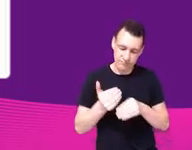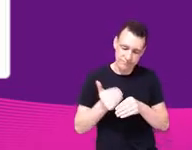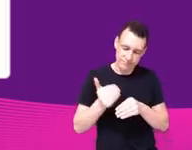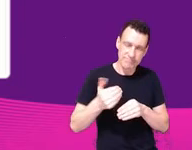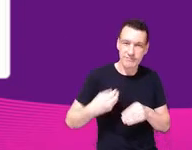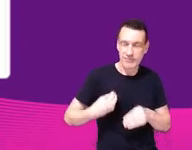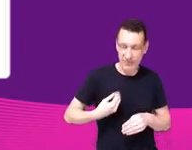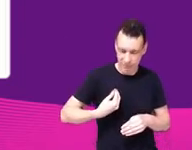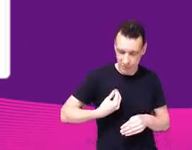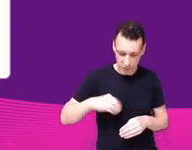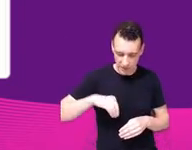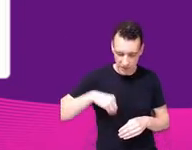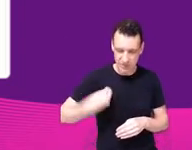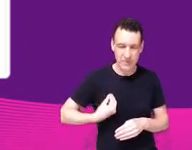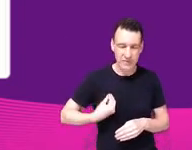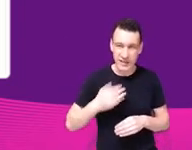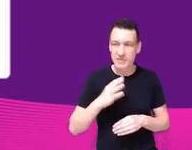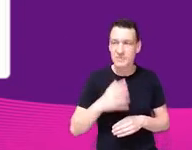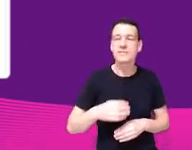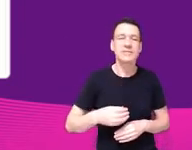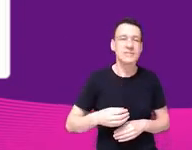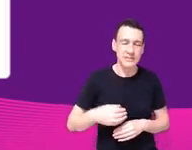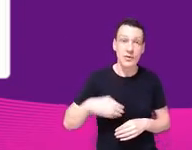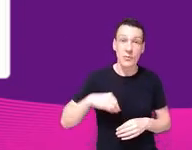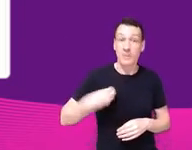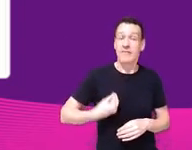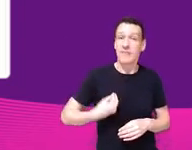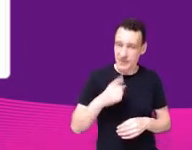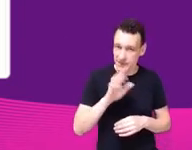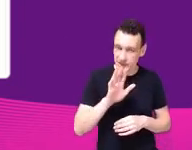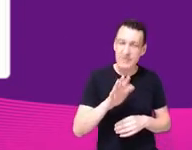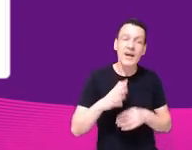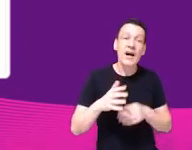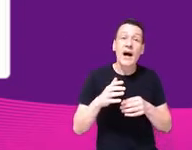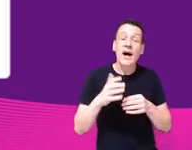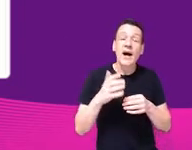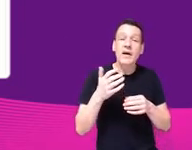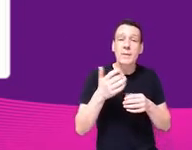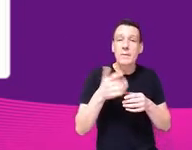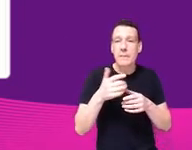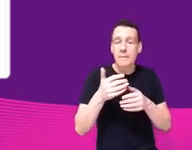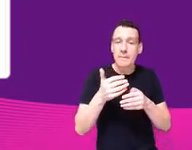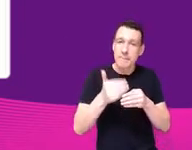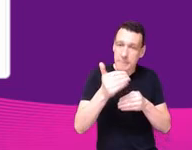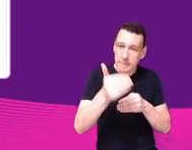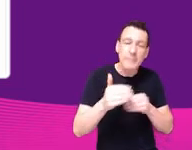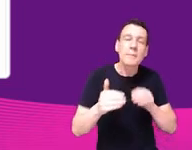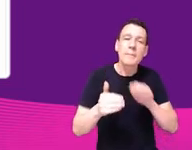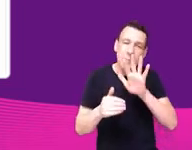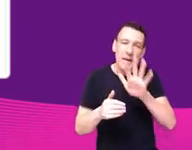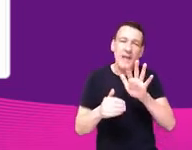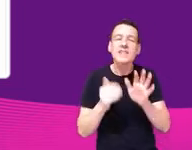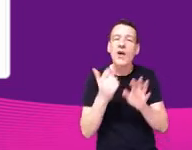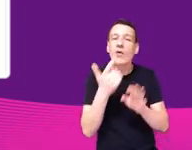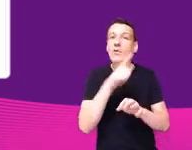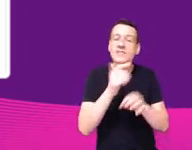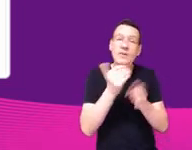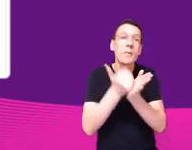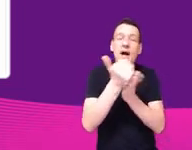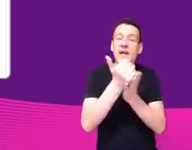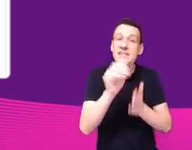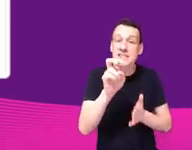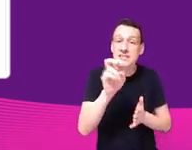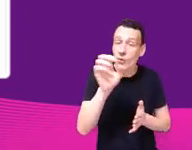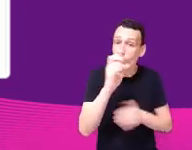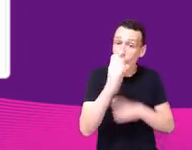receptor, transplantes HLA idênticos, uma sobrevida muito alta, mas a sobrevida com aplótipo em 5 anos é muito parecida com essa,